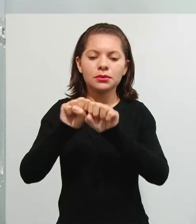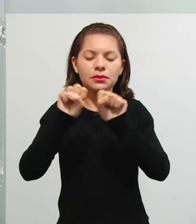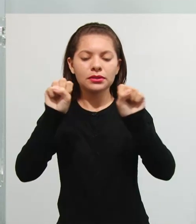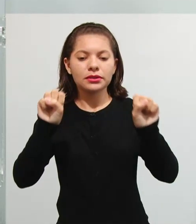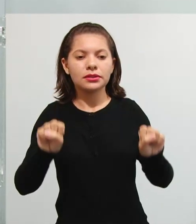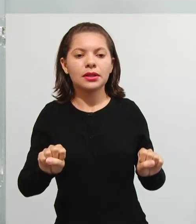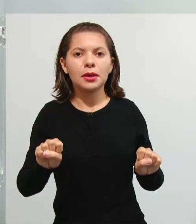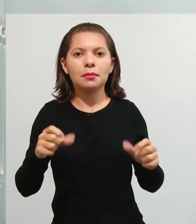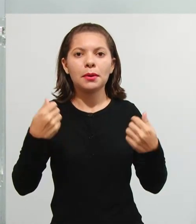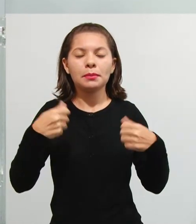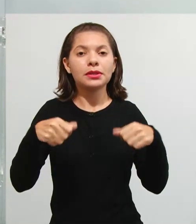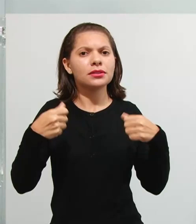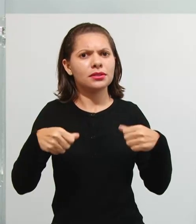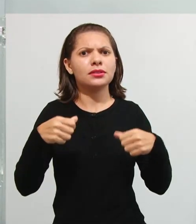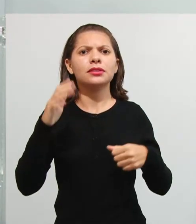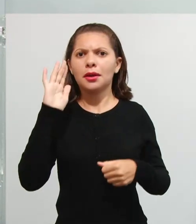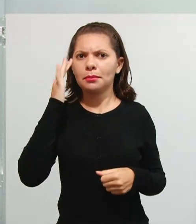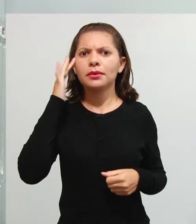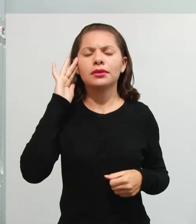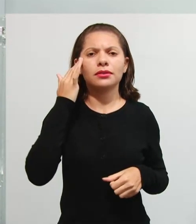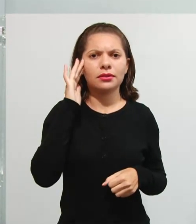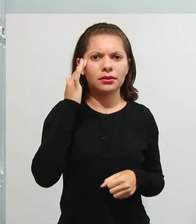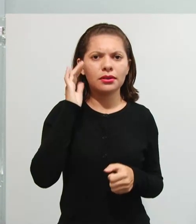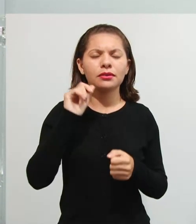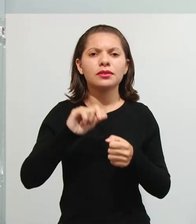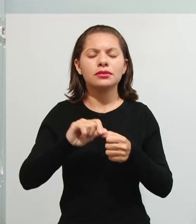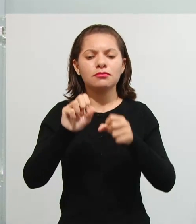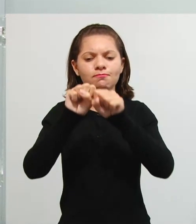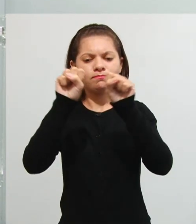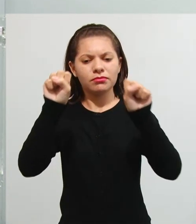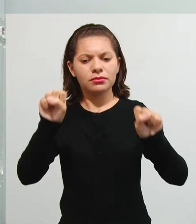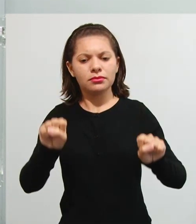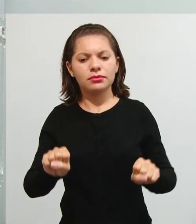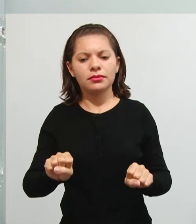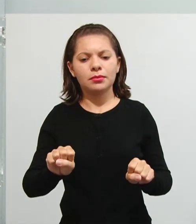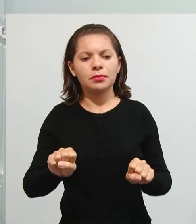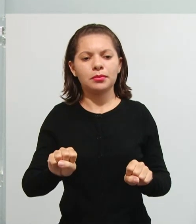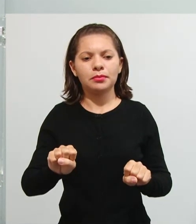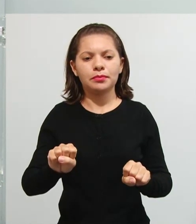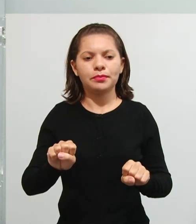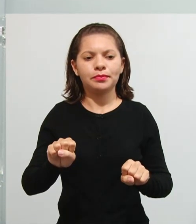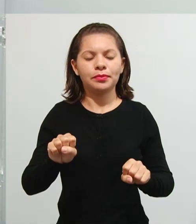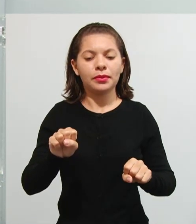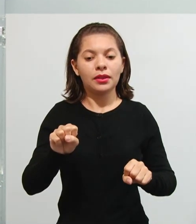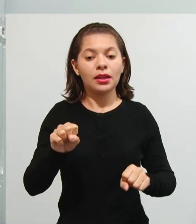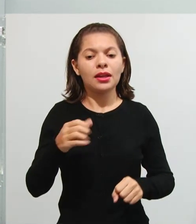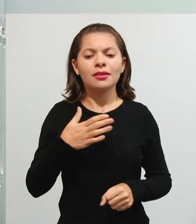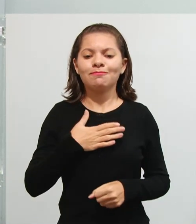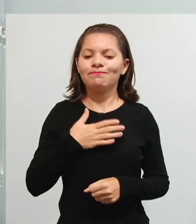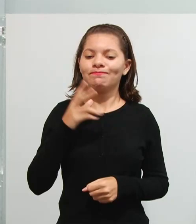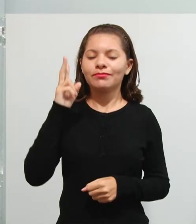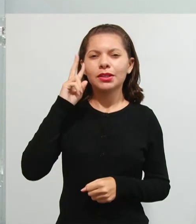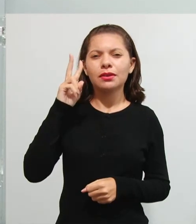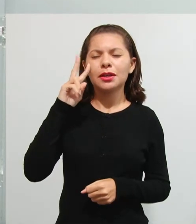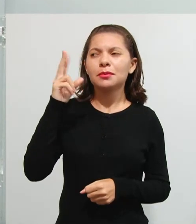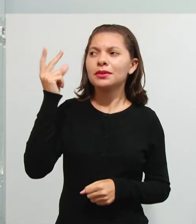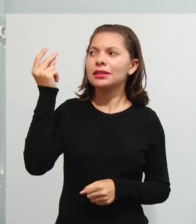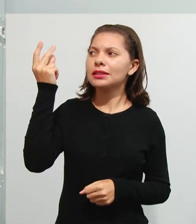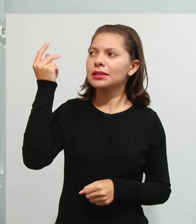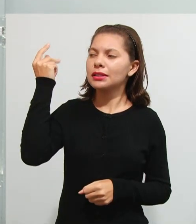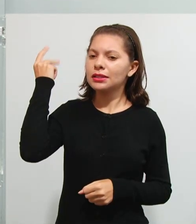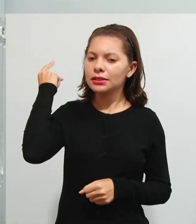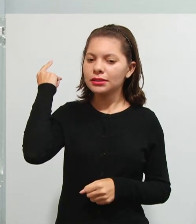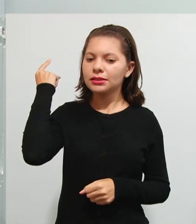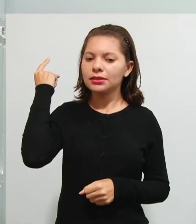operacionais, precisamos aprender a lidar com os novos sistemas, né? Eu lembro que há alguns anos, hoje em dia a gente